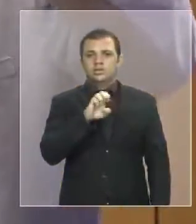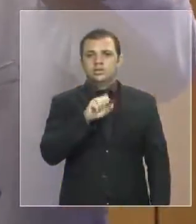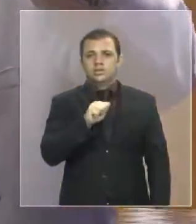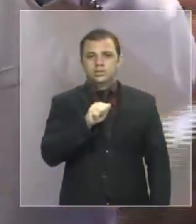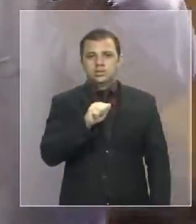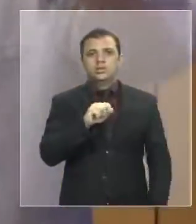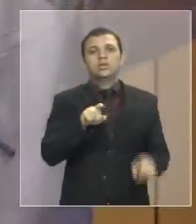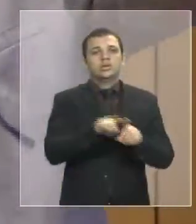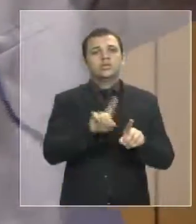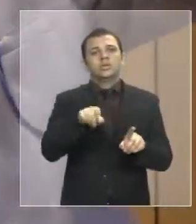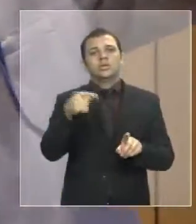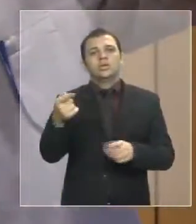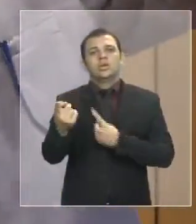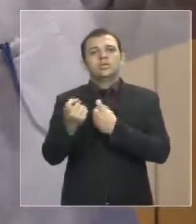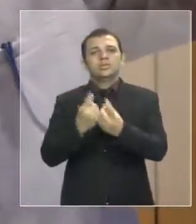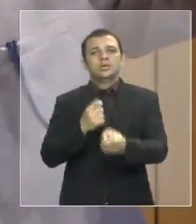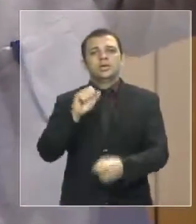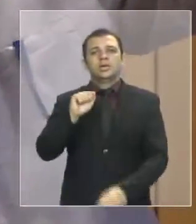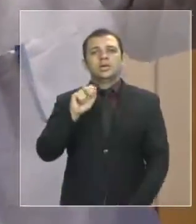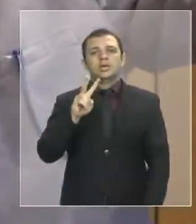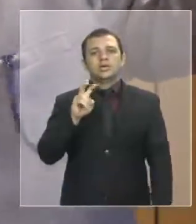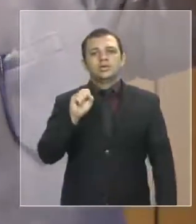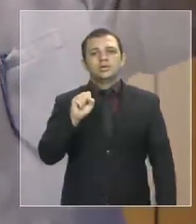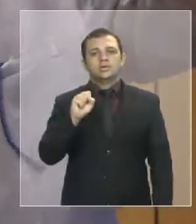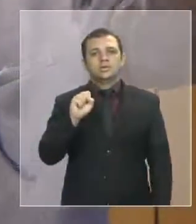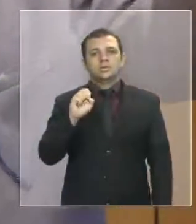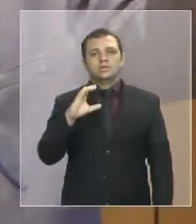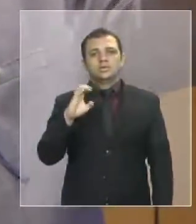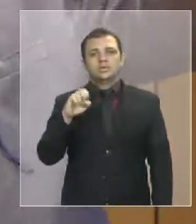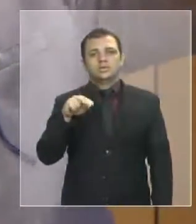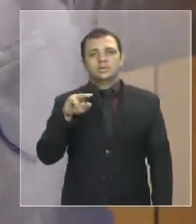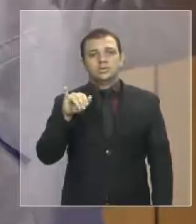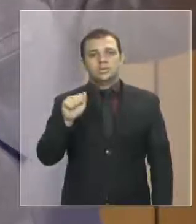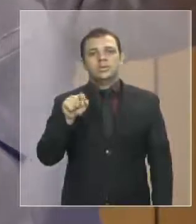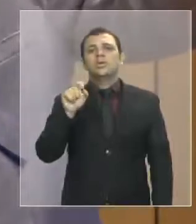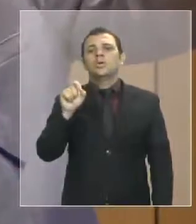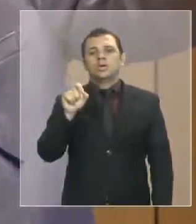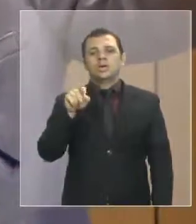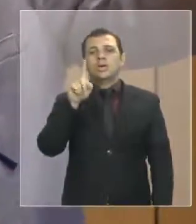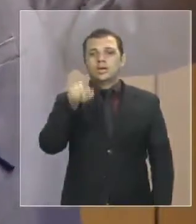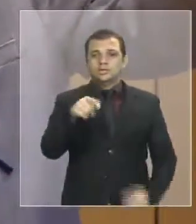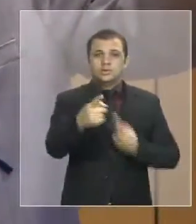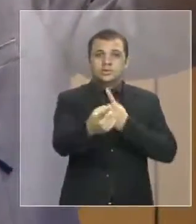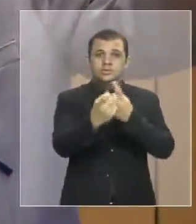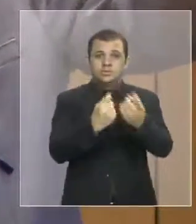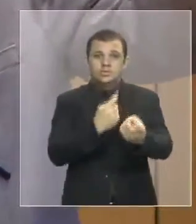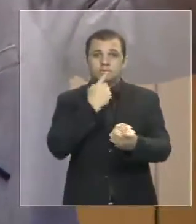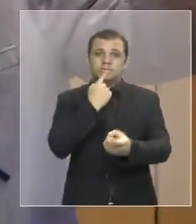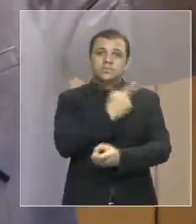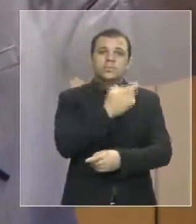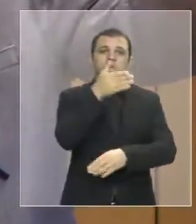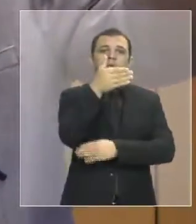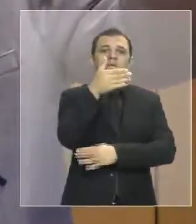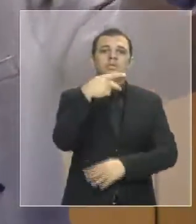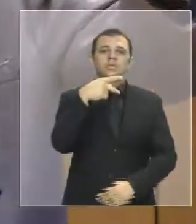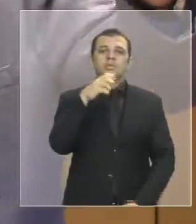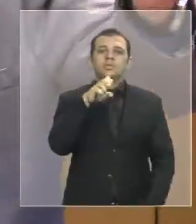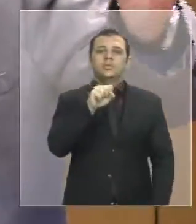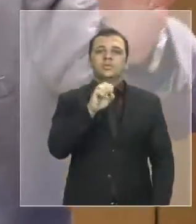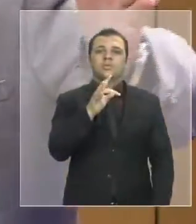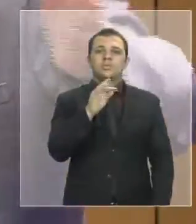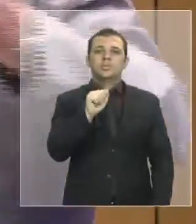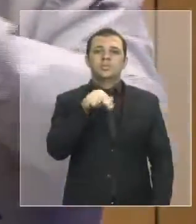primeiras que é aquela avenida que sai do 4 rodas antigo até o quatro rodas e chega na avenida dos